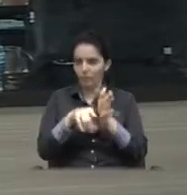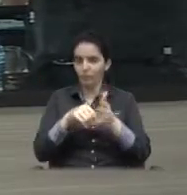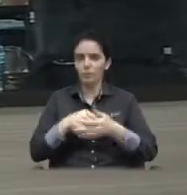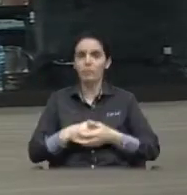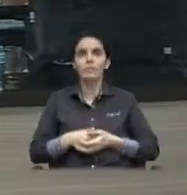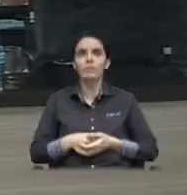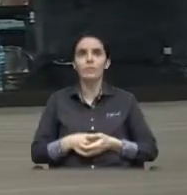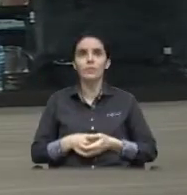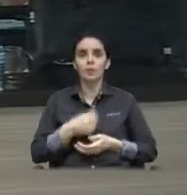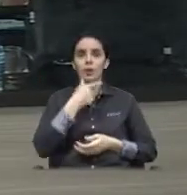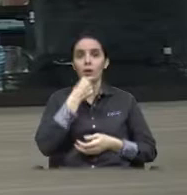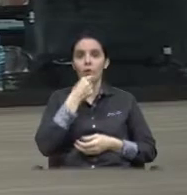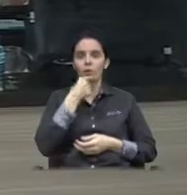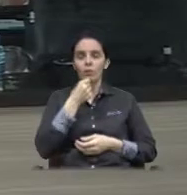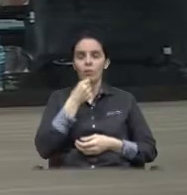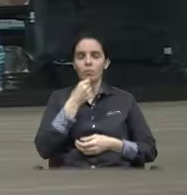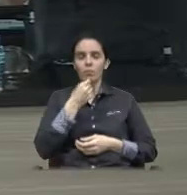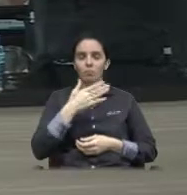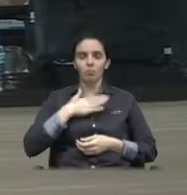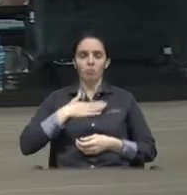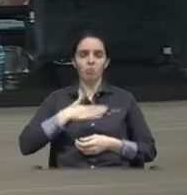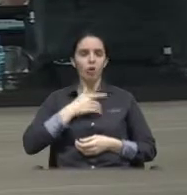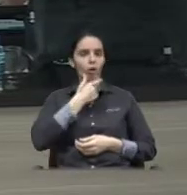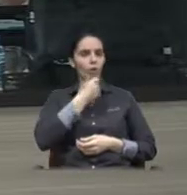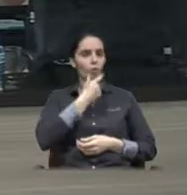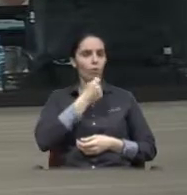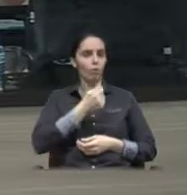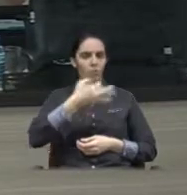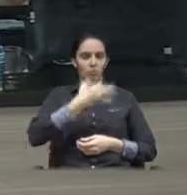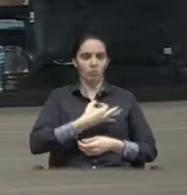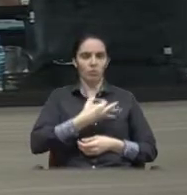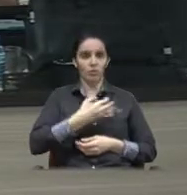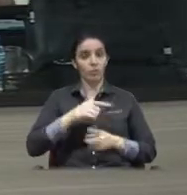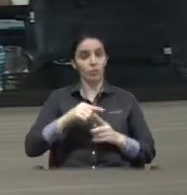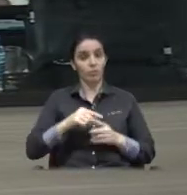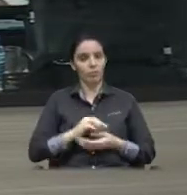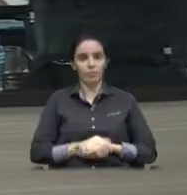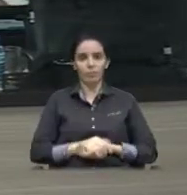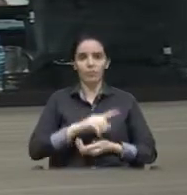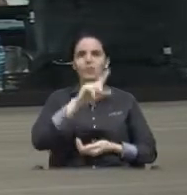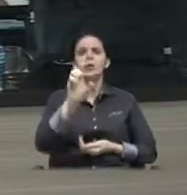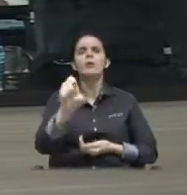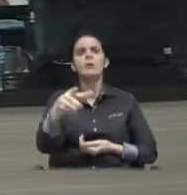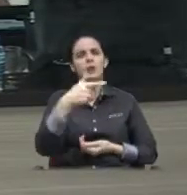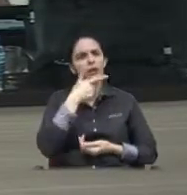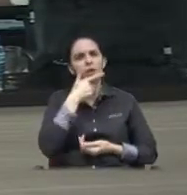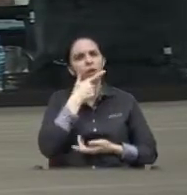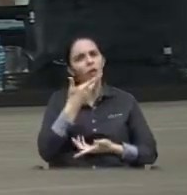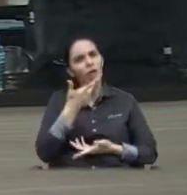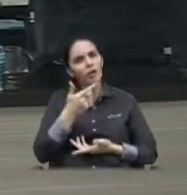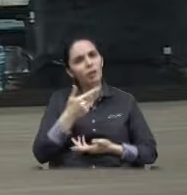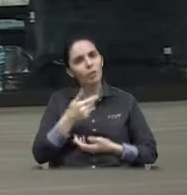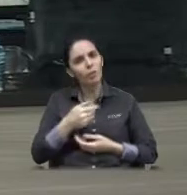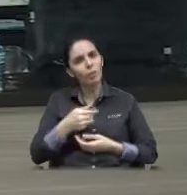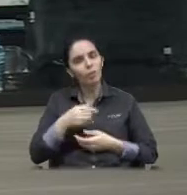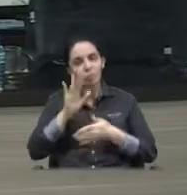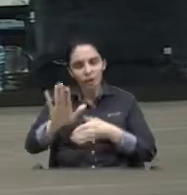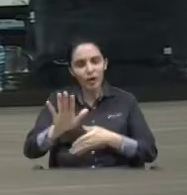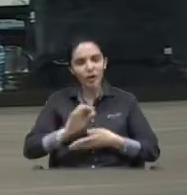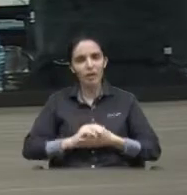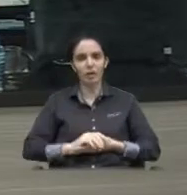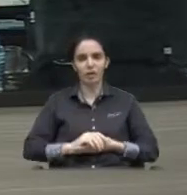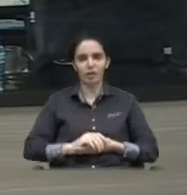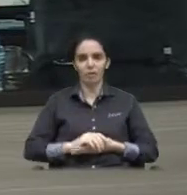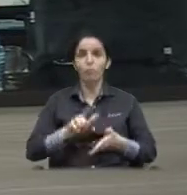se autoafirmar. Mas já o Zé, pare da risada, Zé, porque você já sabe. E tava, mas isso estava na Gazeta. Estava